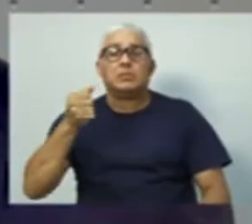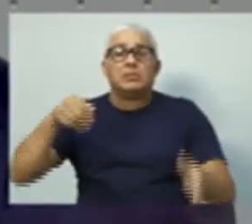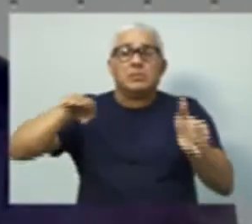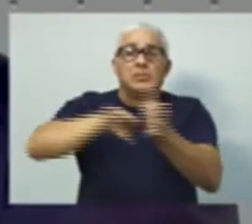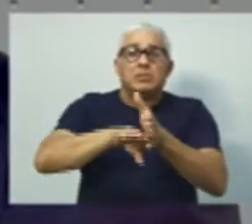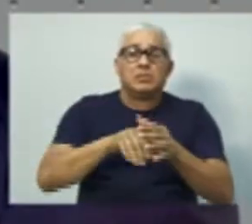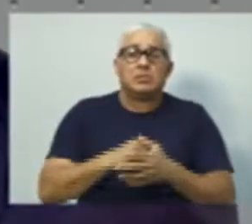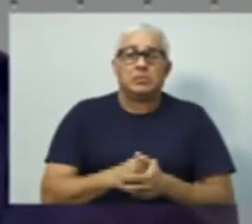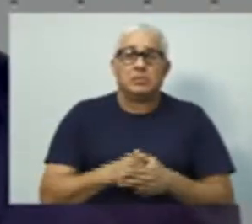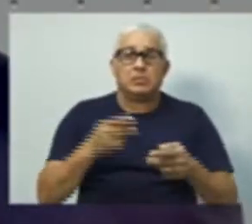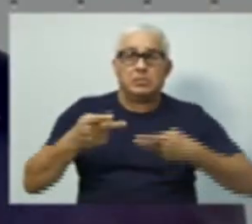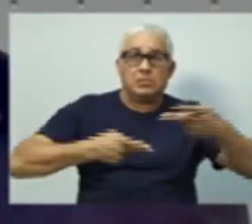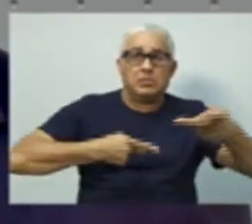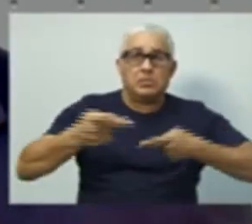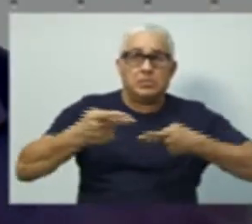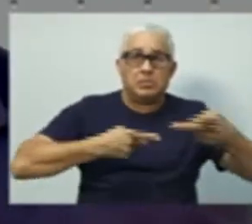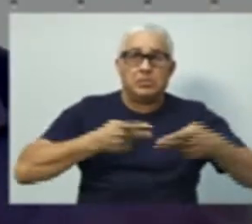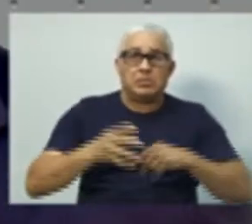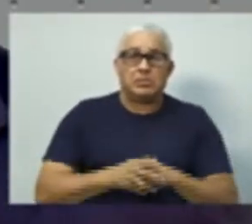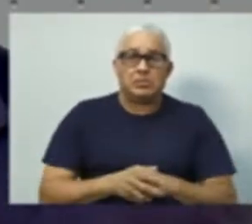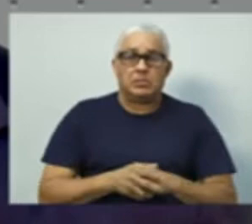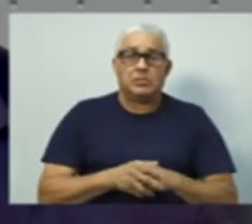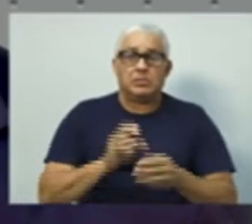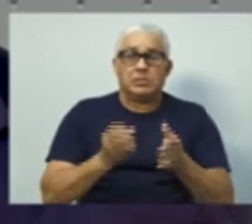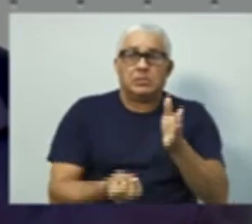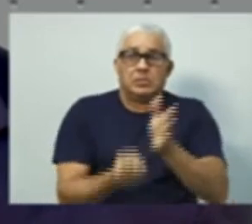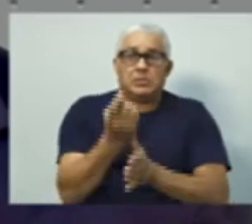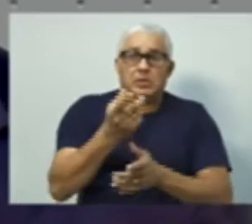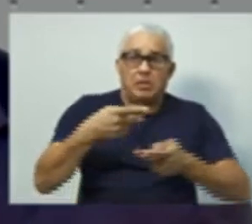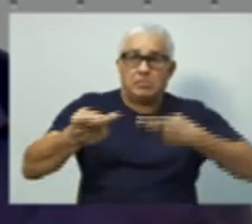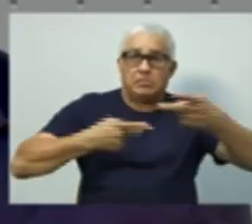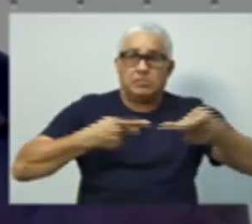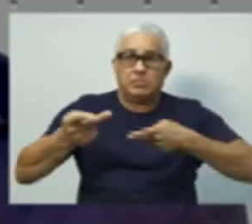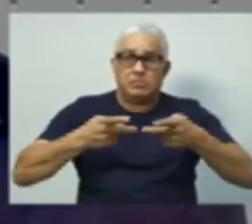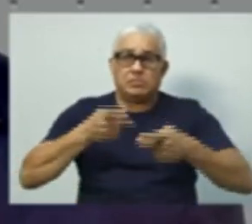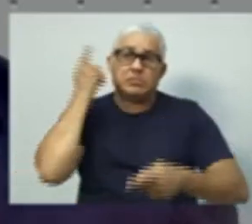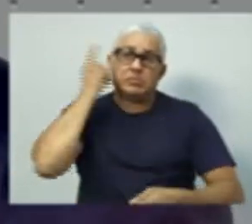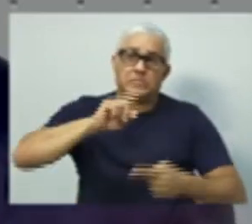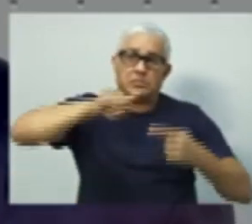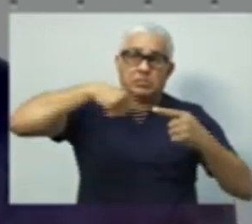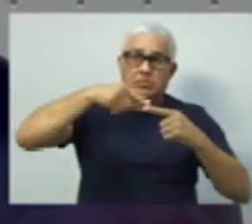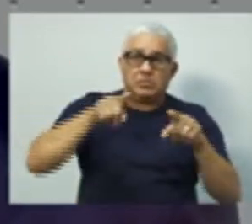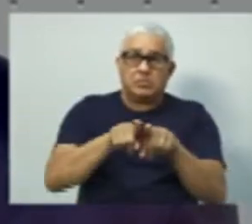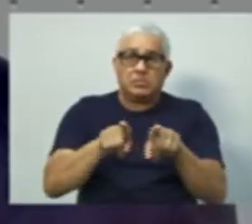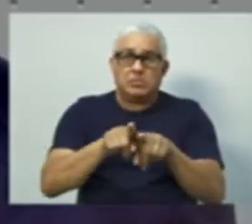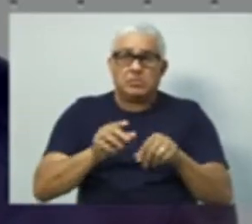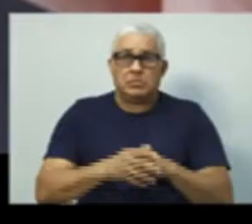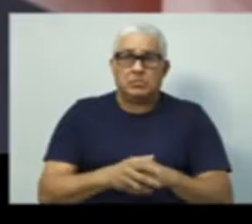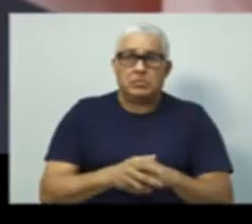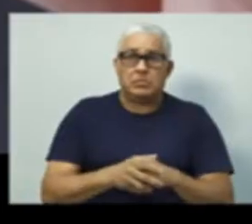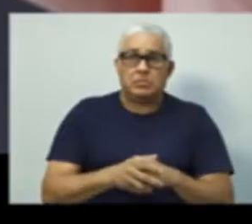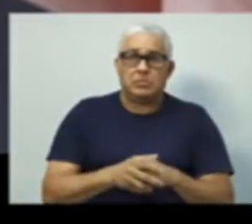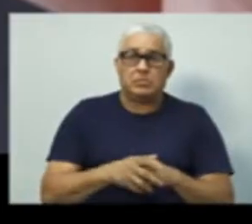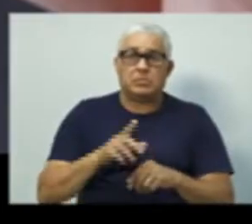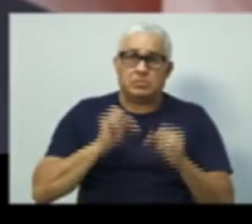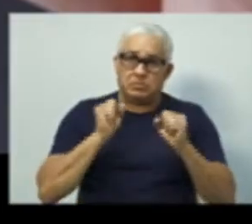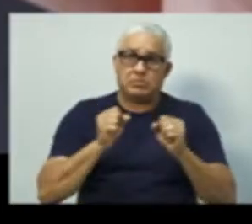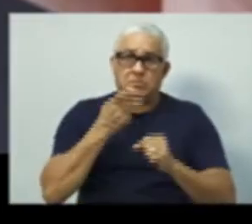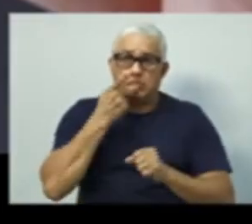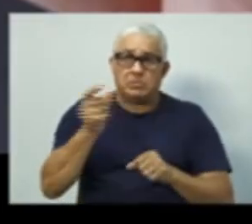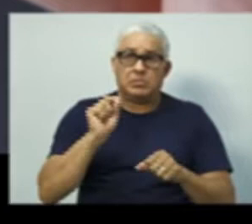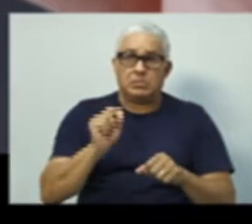caminhar. Planejar, portanto, é criar um plano para se alcançar um determinado objetivo. Podemos dizer